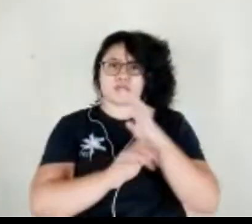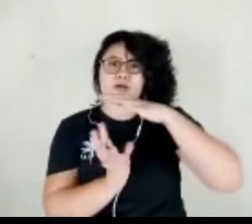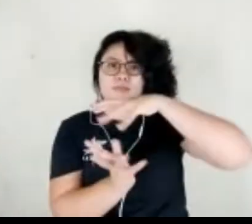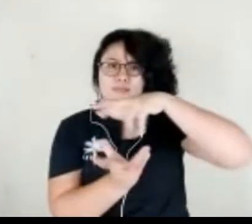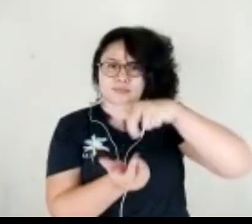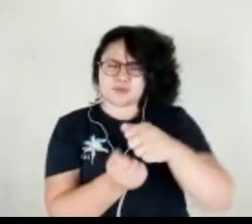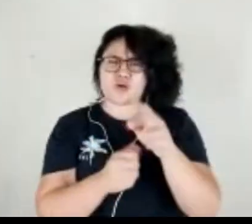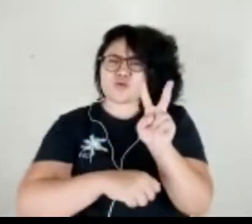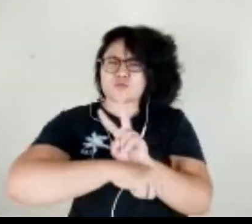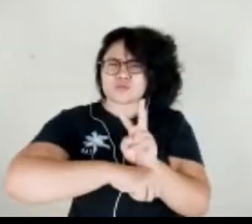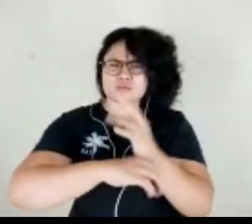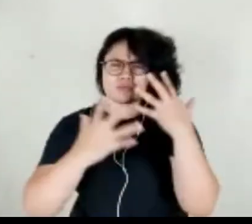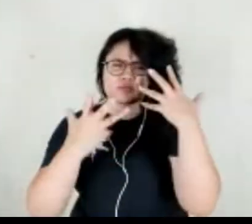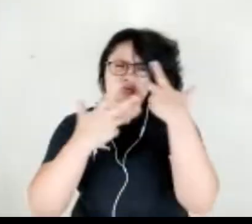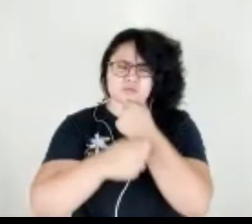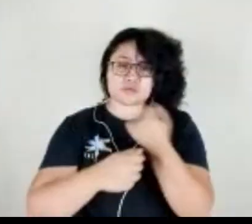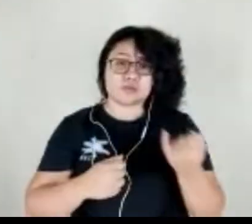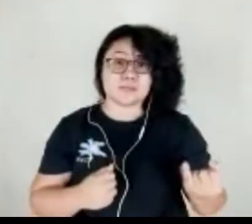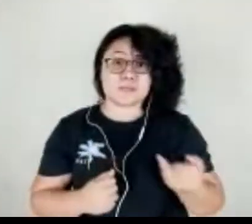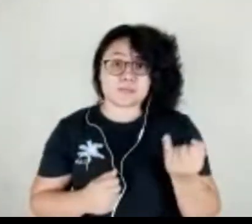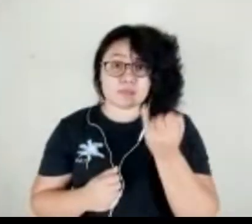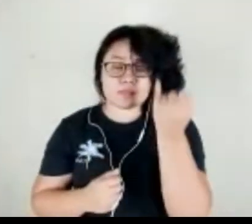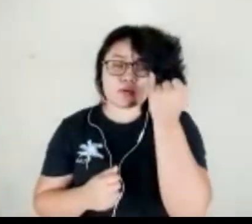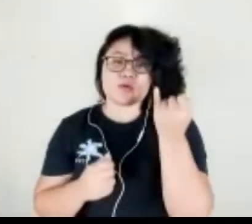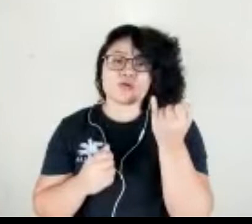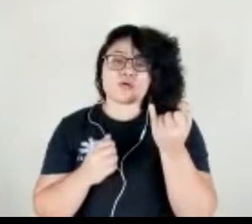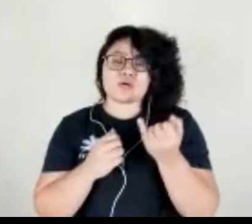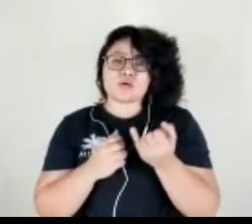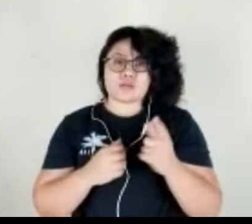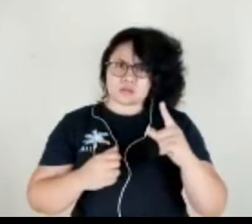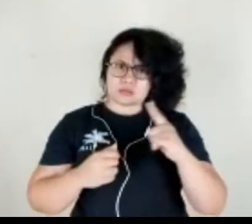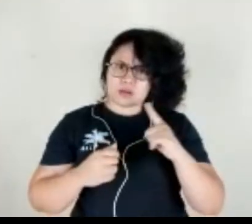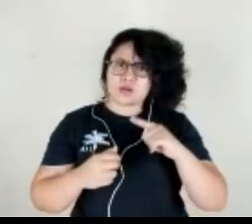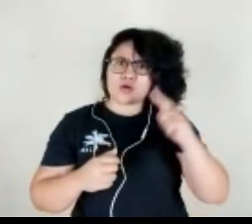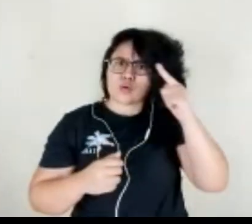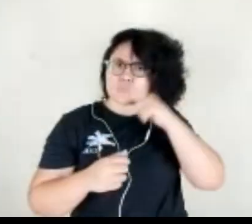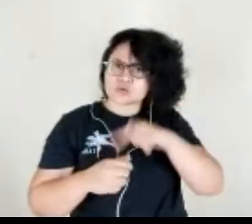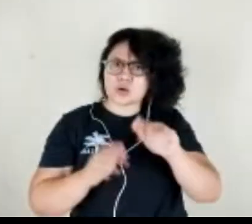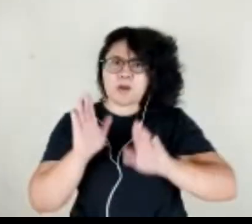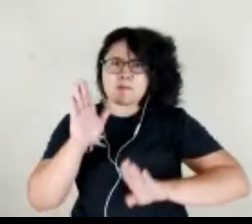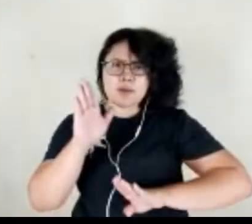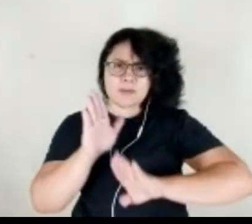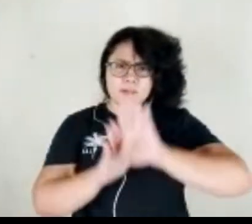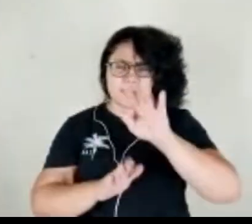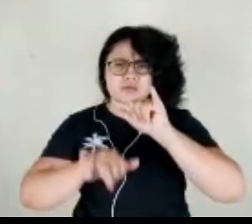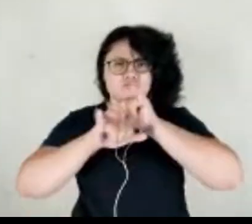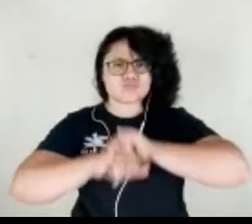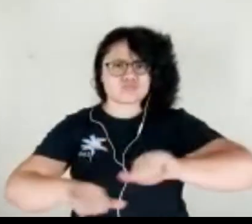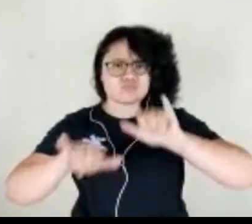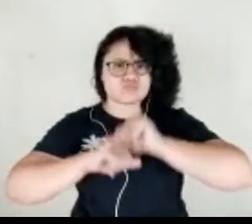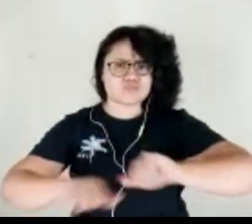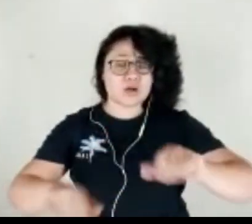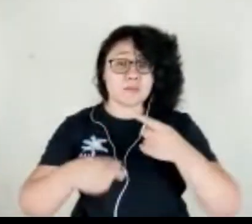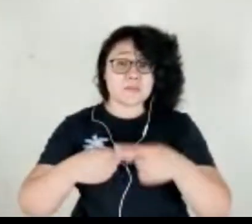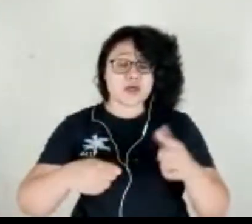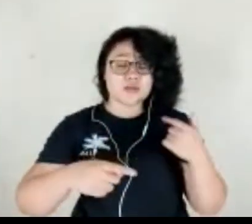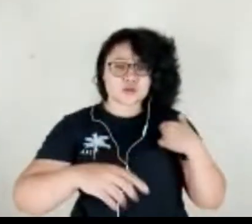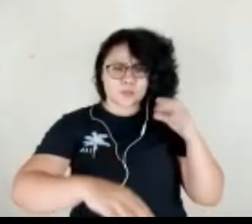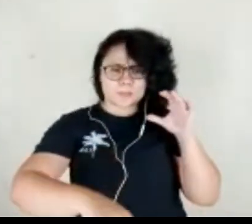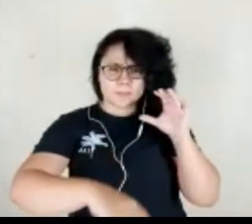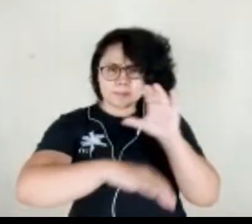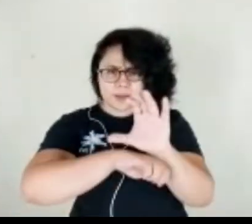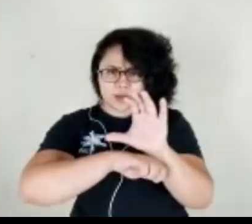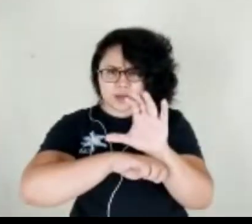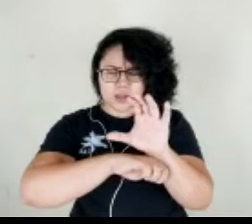lindo, muito importante, né? Que teve uma boa divulgação, mas depois que eu publiquei